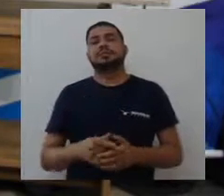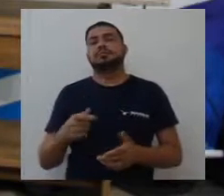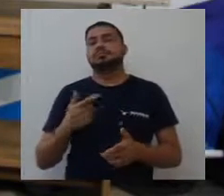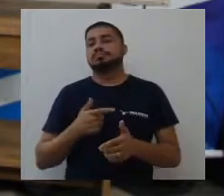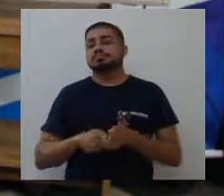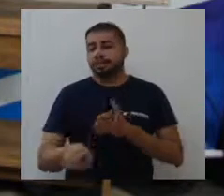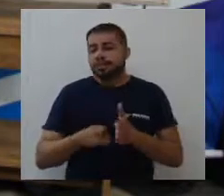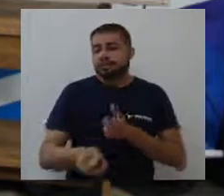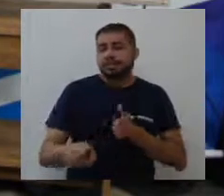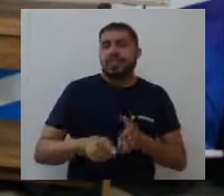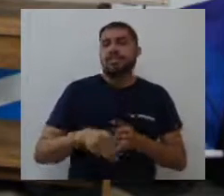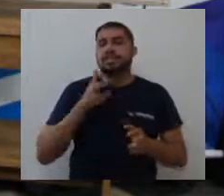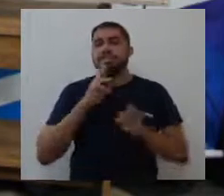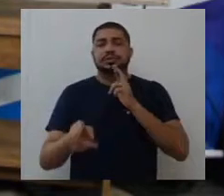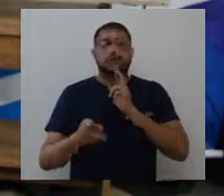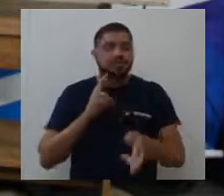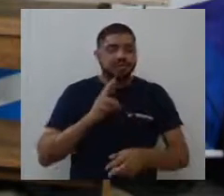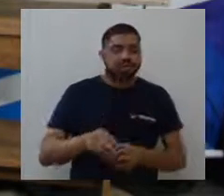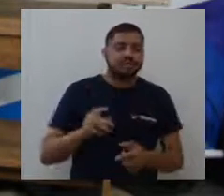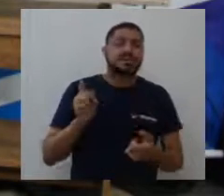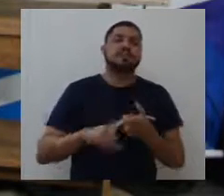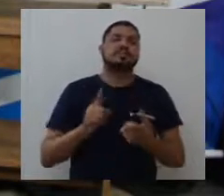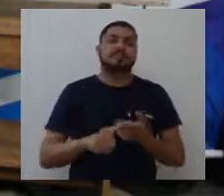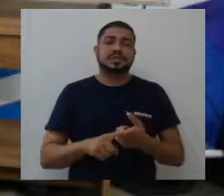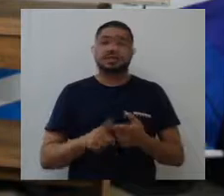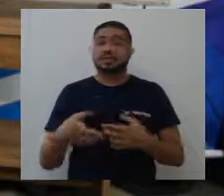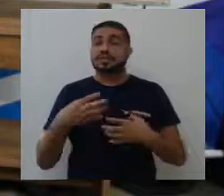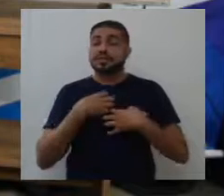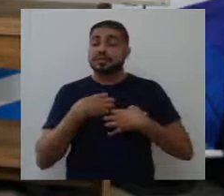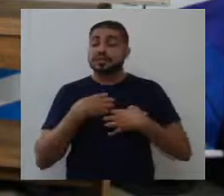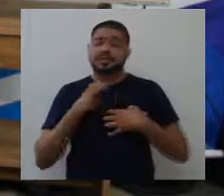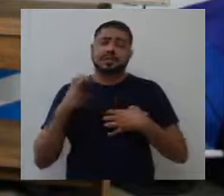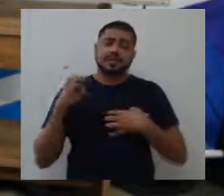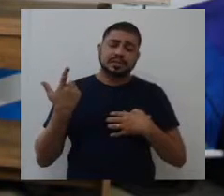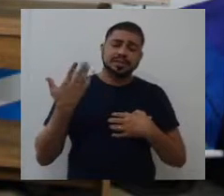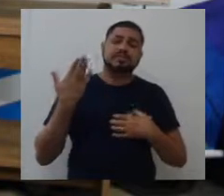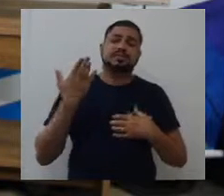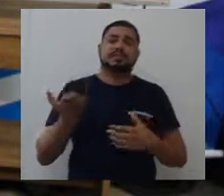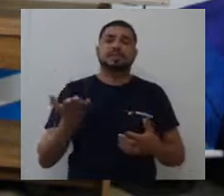resolvidos também dessa forma, lógico. Isso você vai pegando